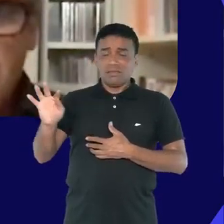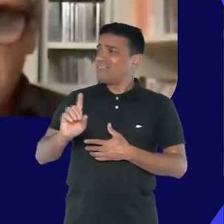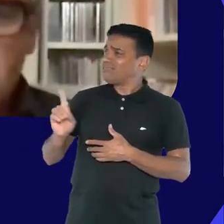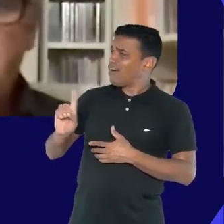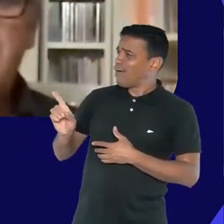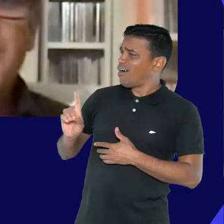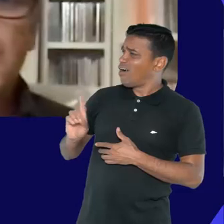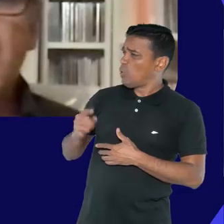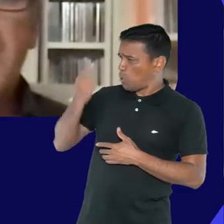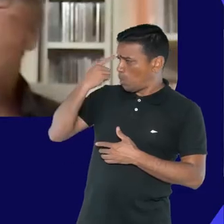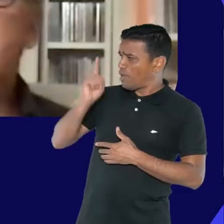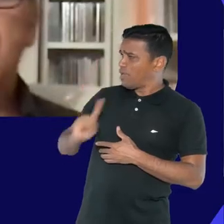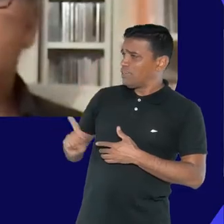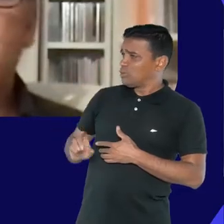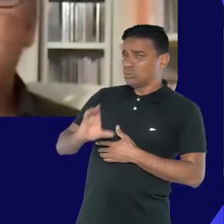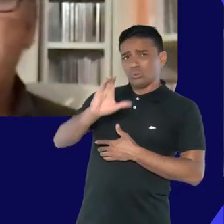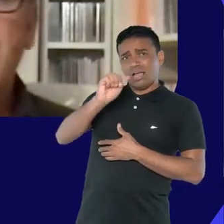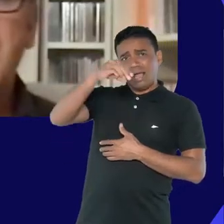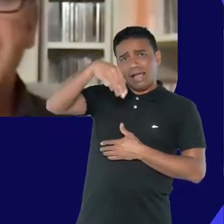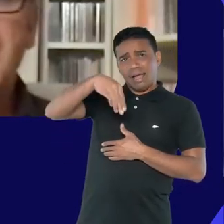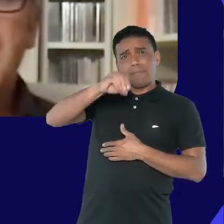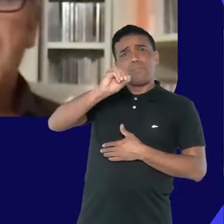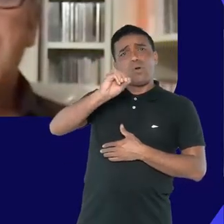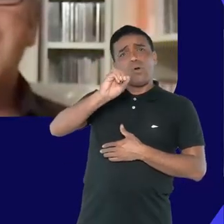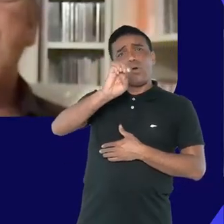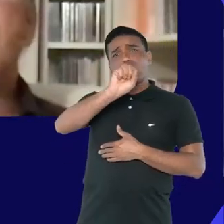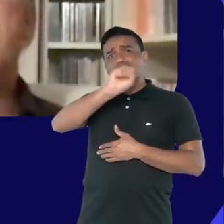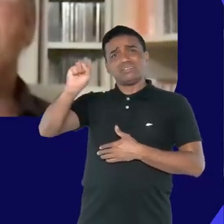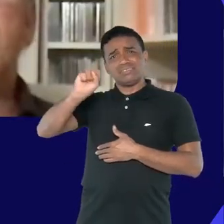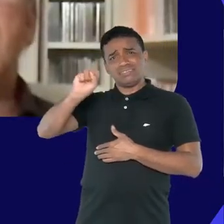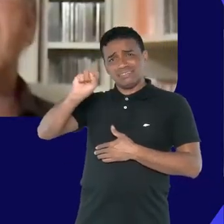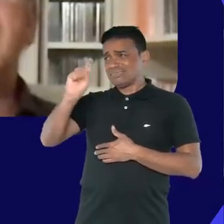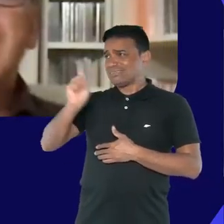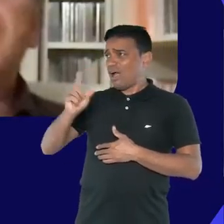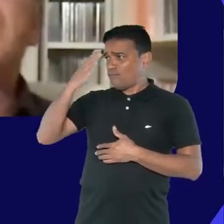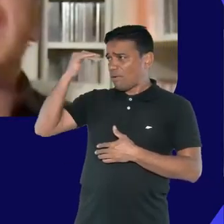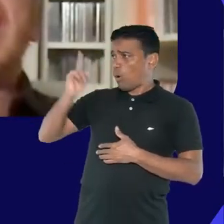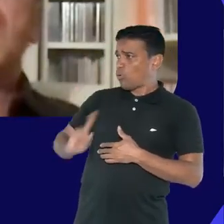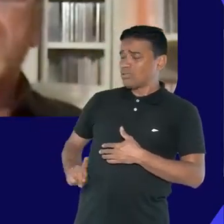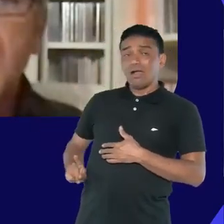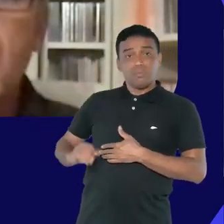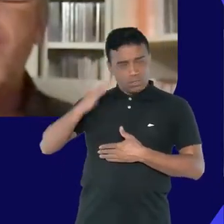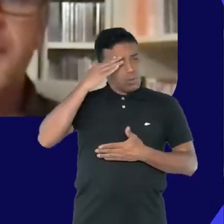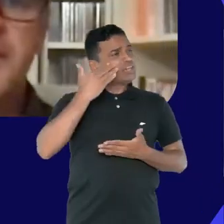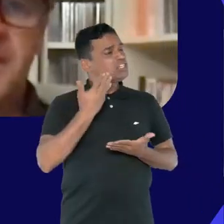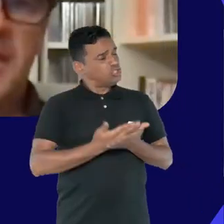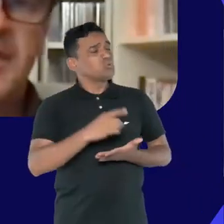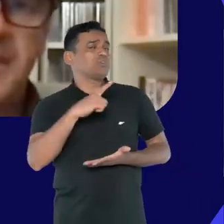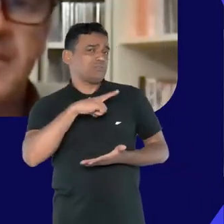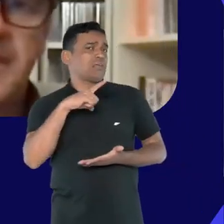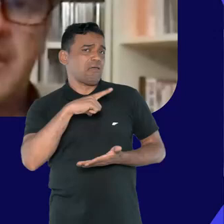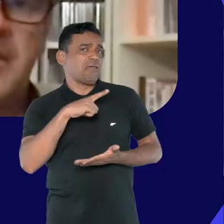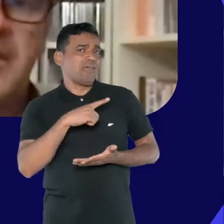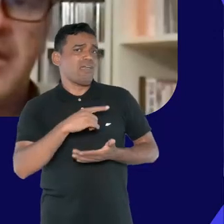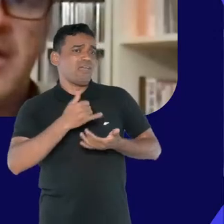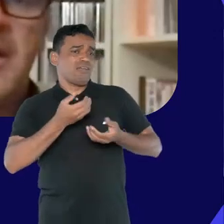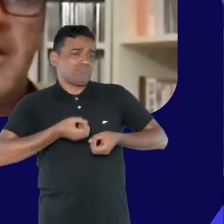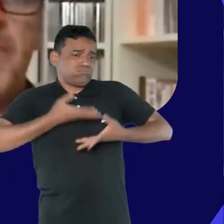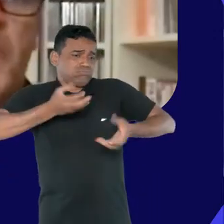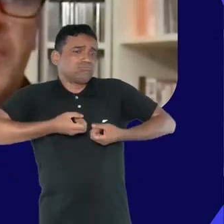não, eu não penso que sou o Camões ou que sou o Beckett, mas eu acredito que tenho alguma coisa a